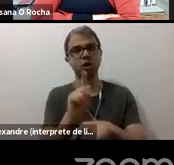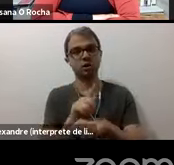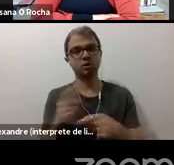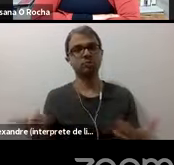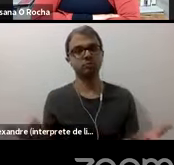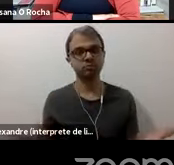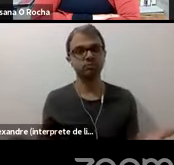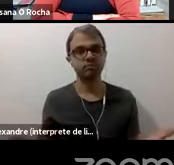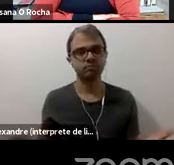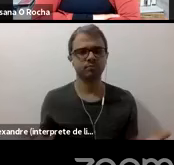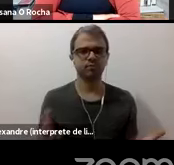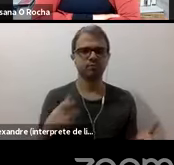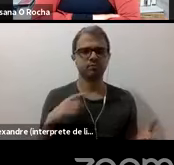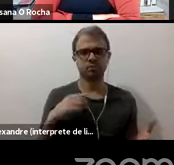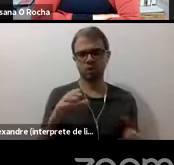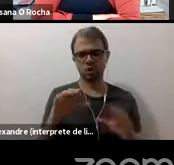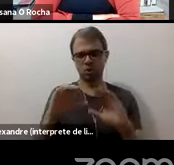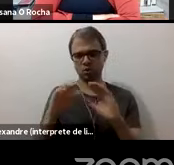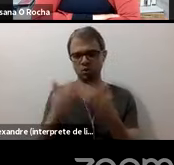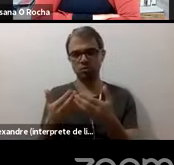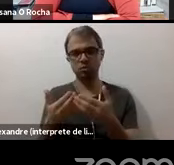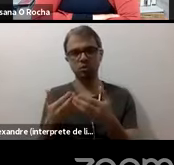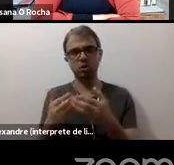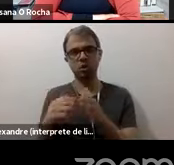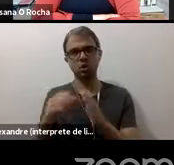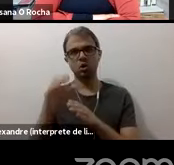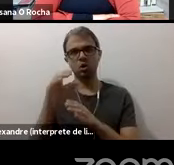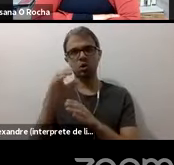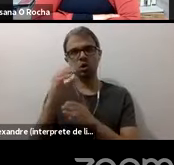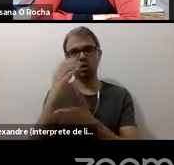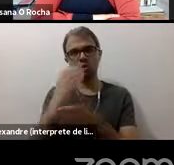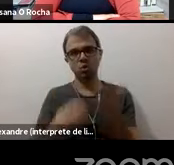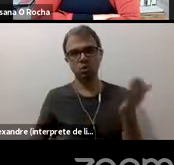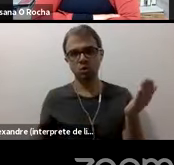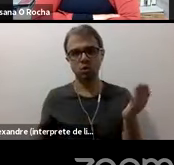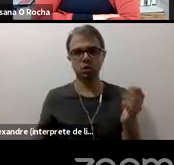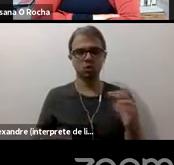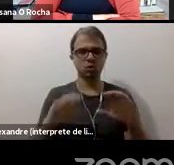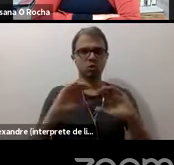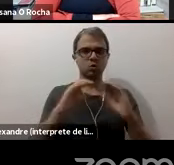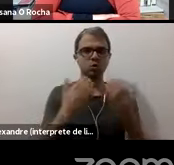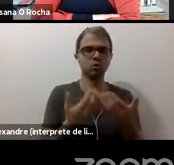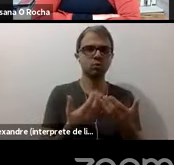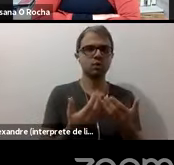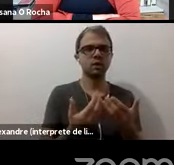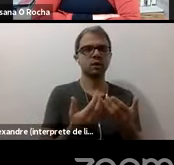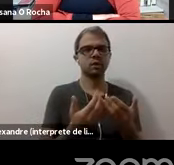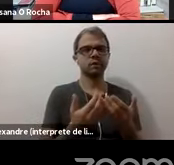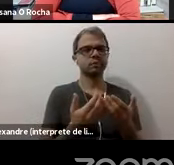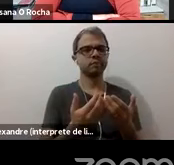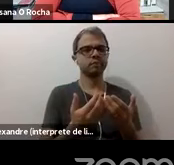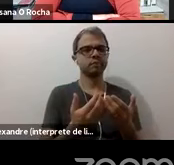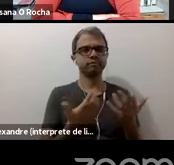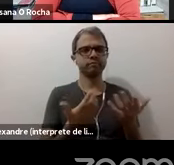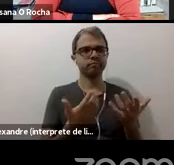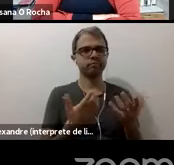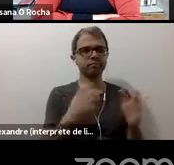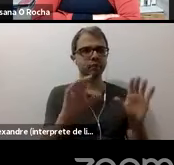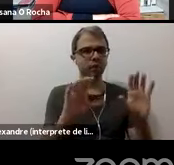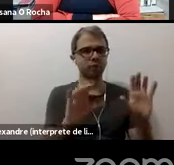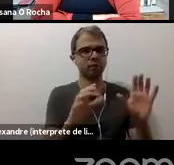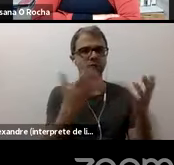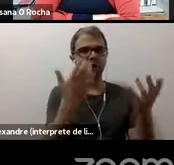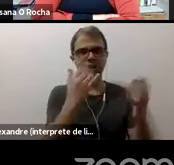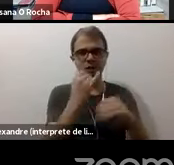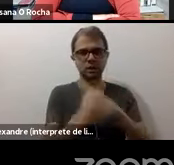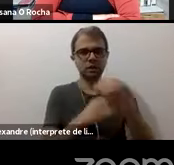currículo, o comitê de comunicação com as famílias, o comitê de eventos online, o comitê das atividades